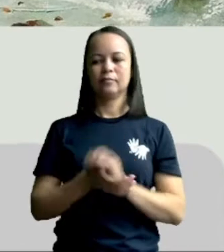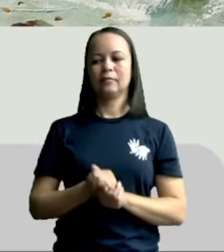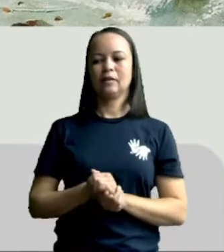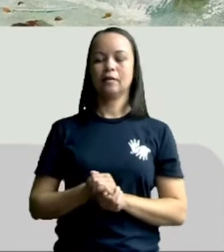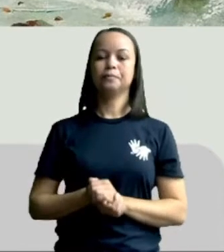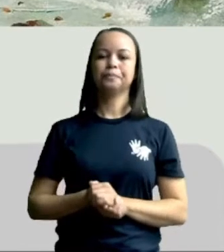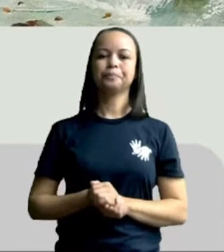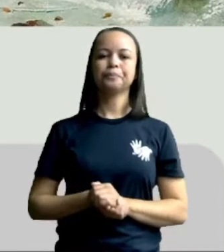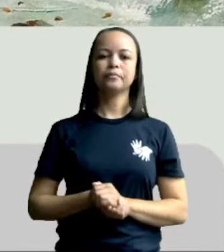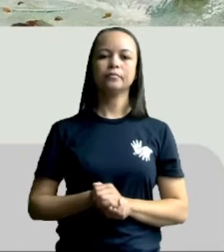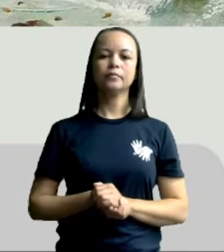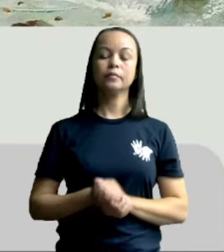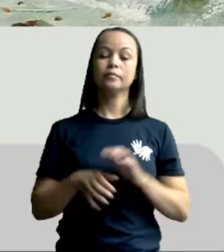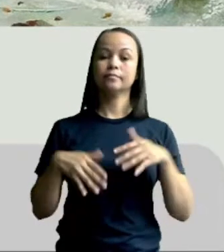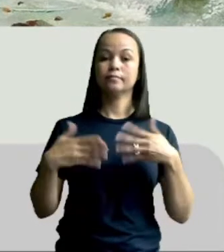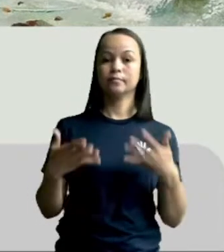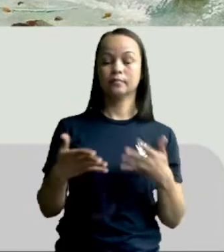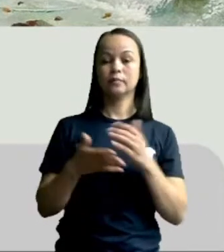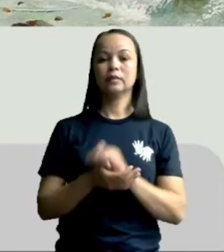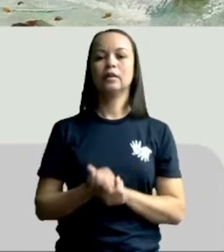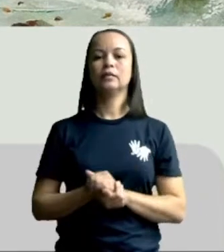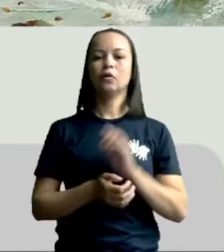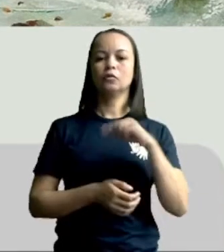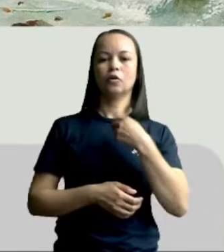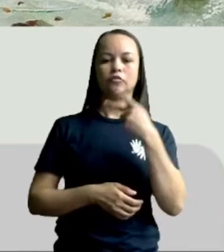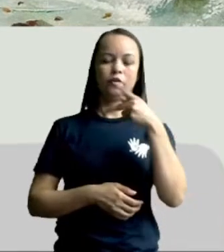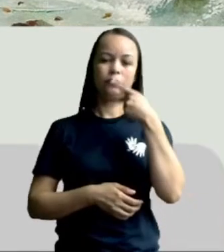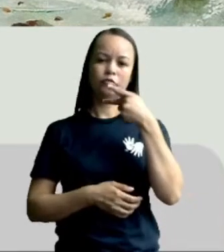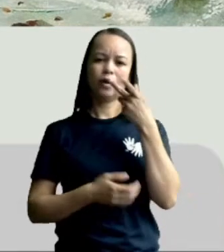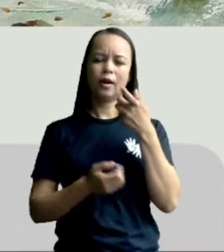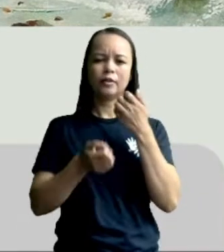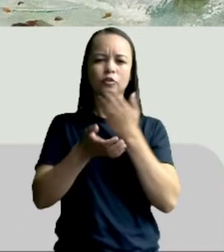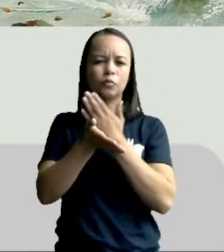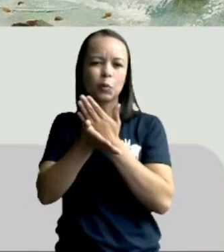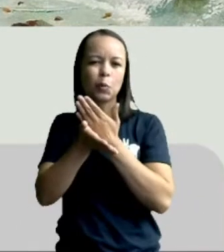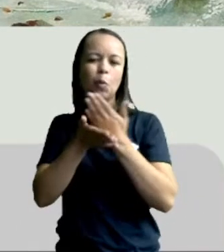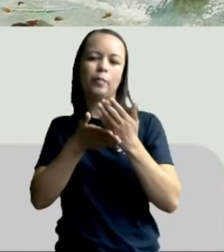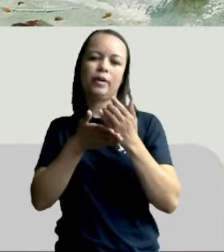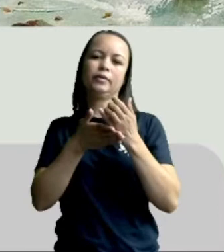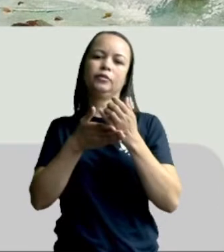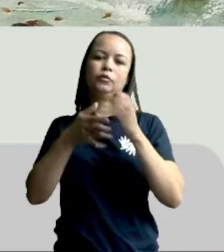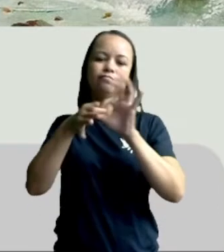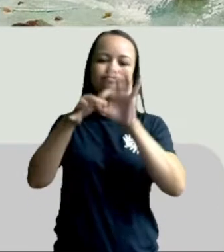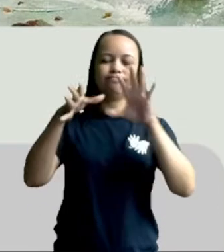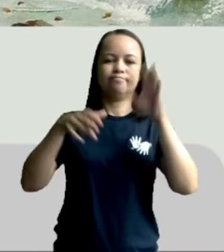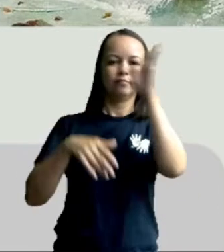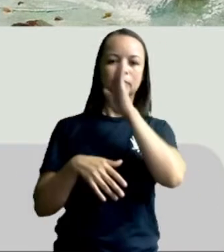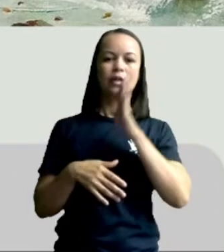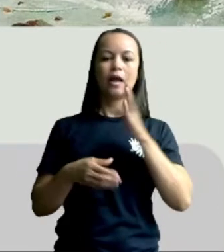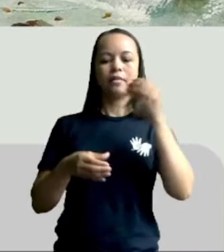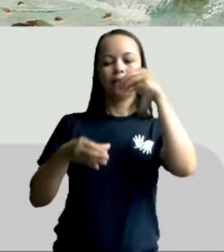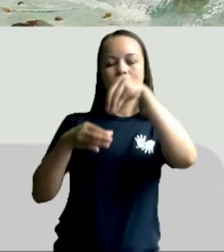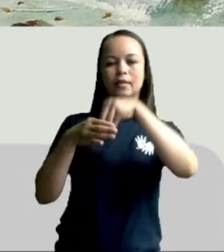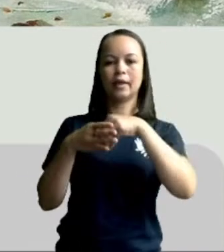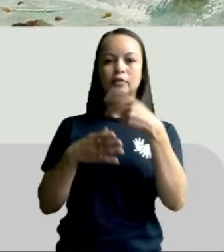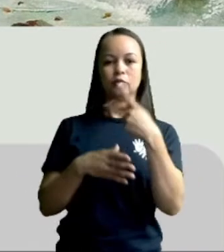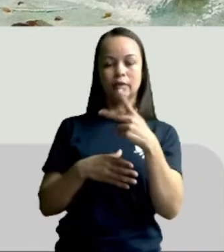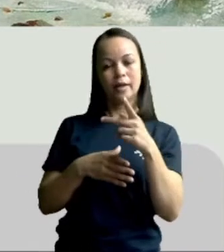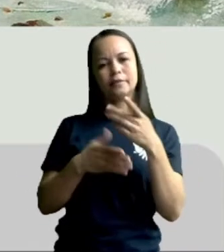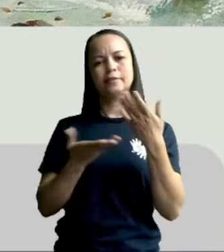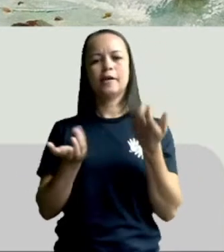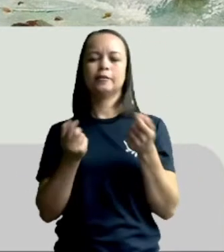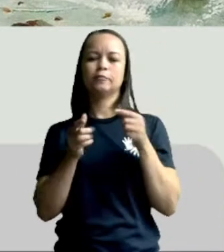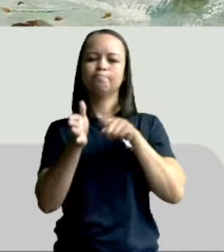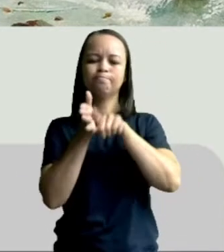aprender mais? Então, a gente vai falar agora sobre o início da independência do Brasil, ainda dentro dessas